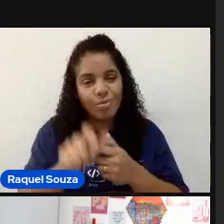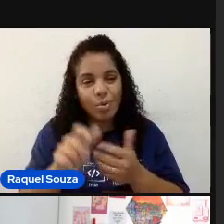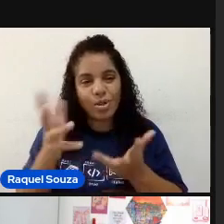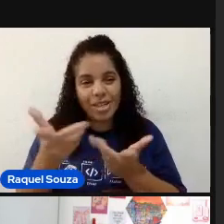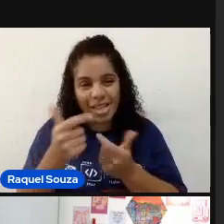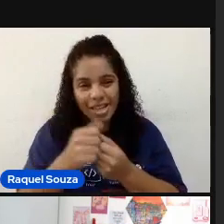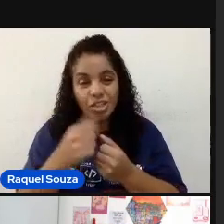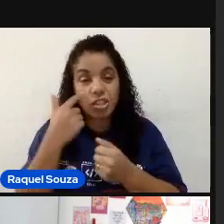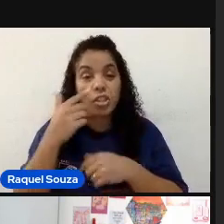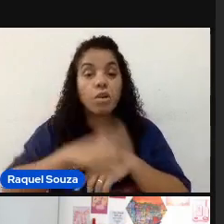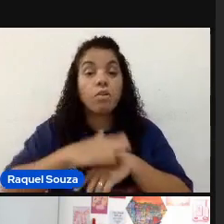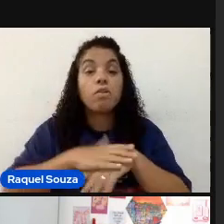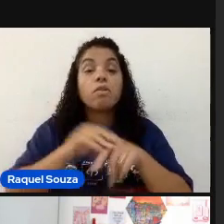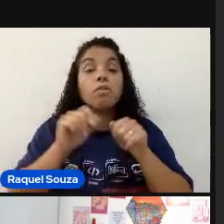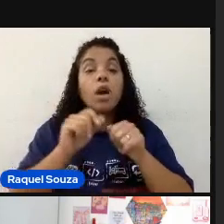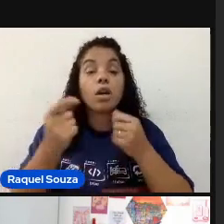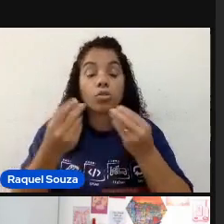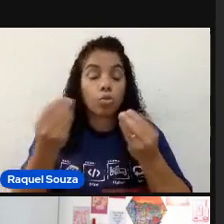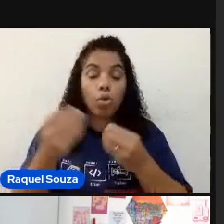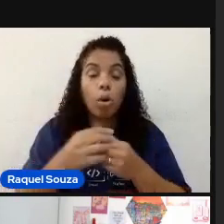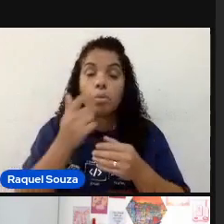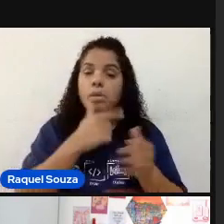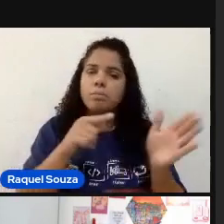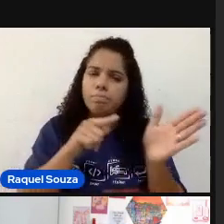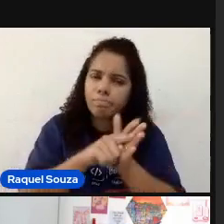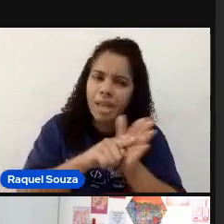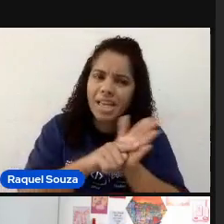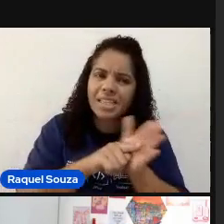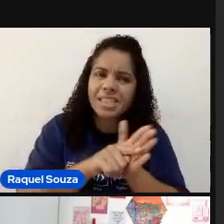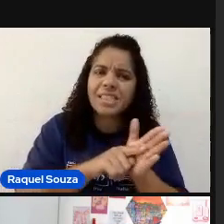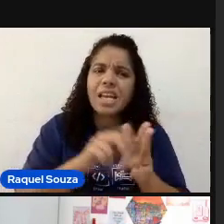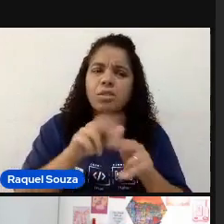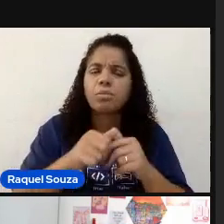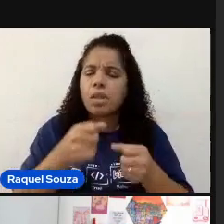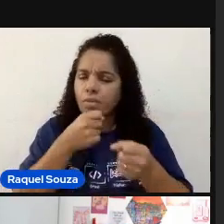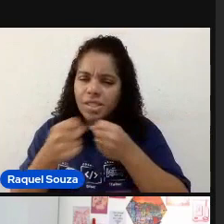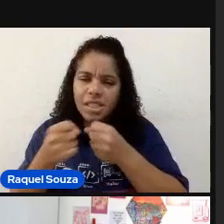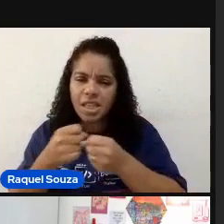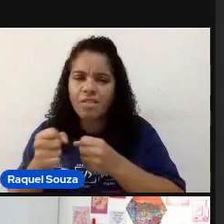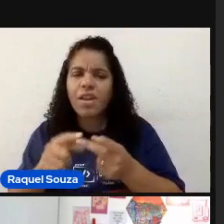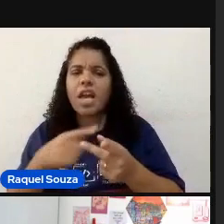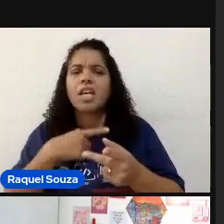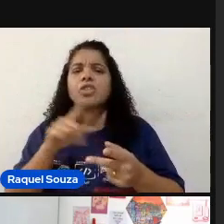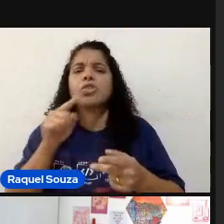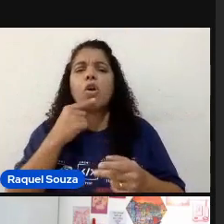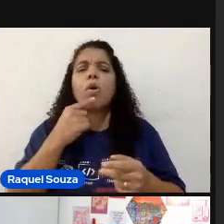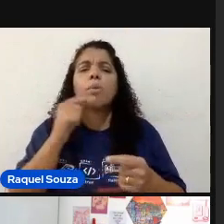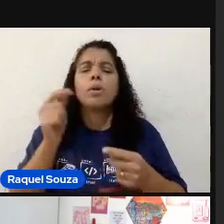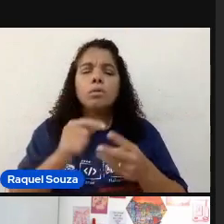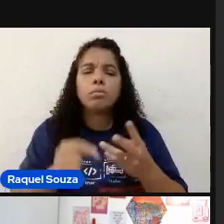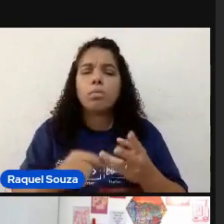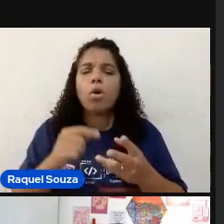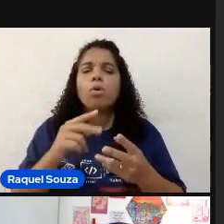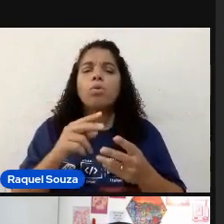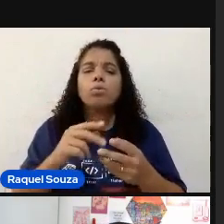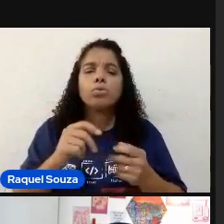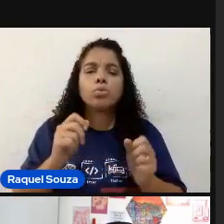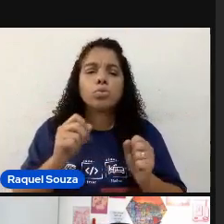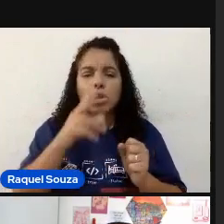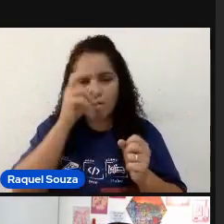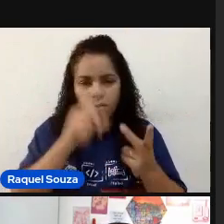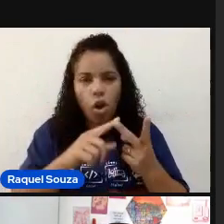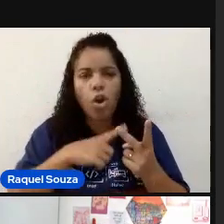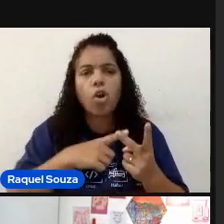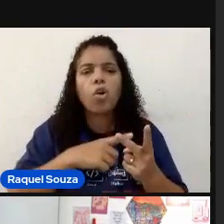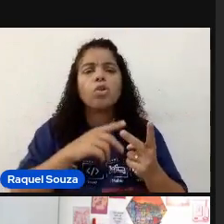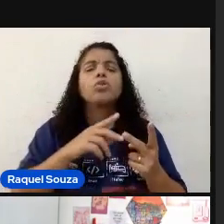que eu posso fazer isso? Pesquisando ele através de uma entrevista, sobre os pontos fortes e as vantagens que a solução atual